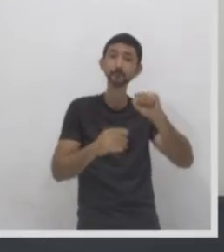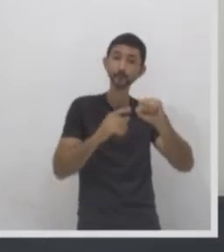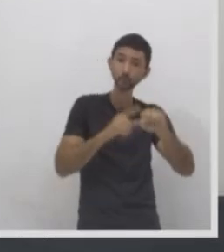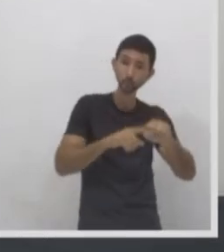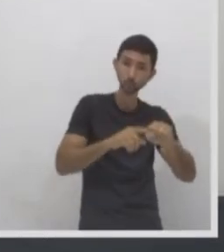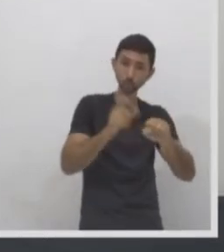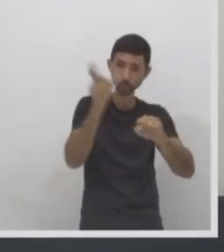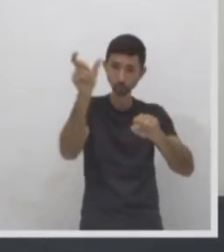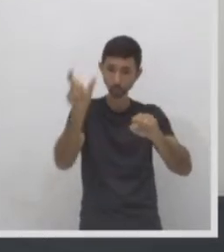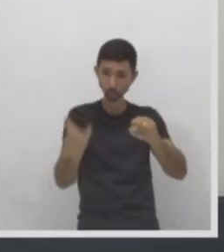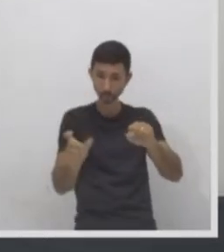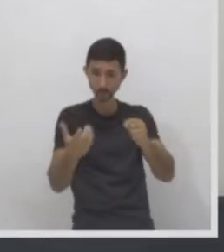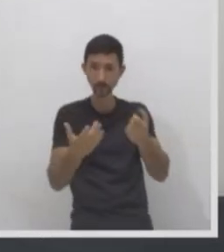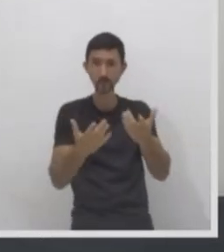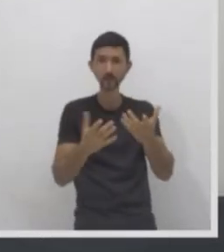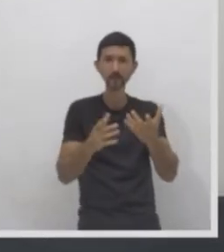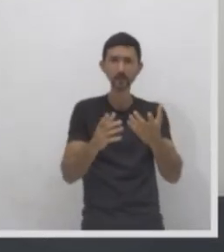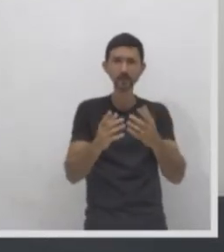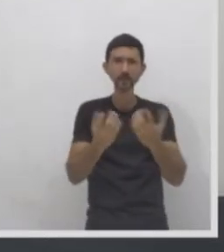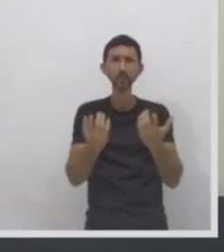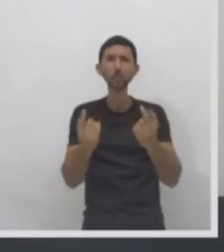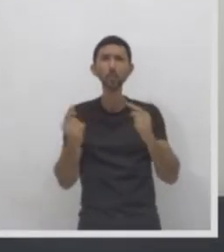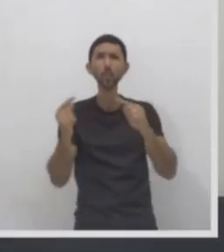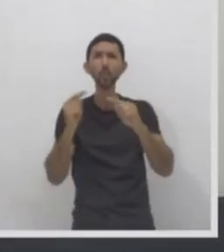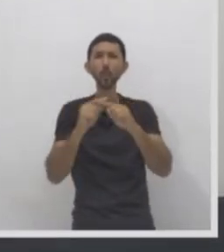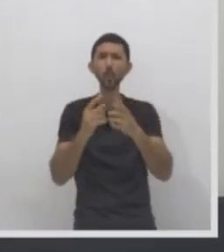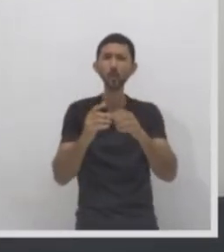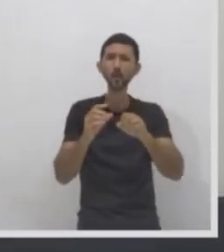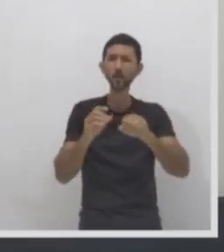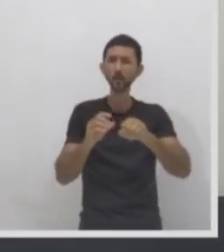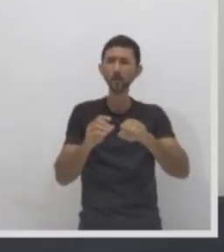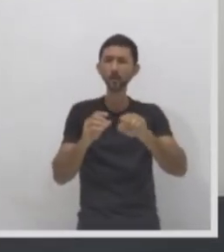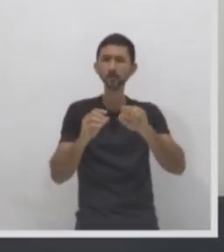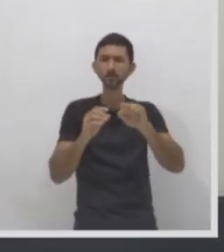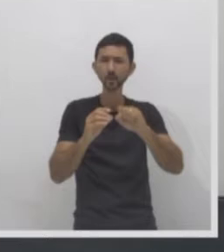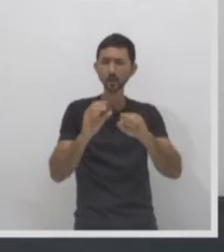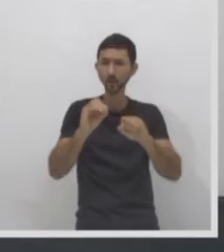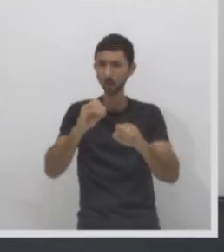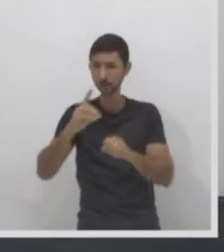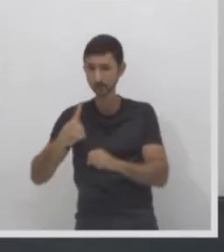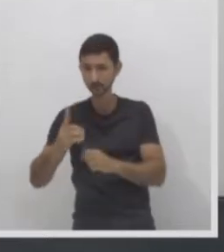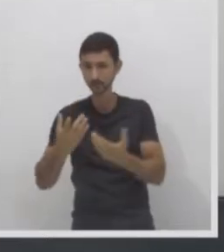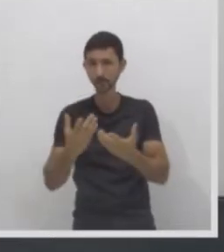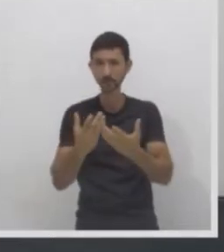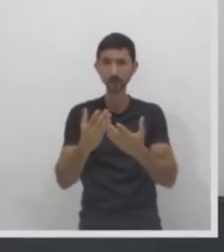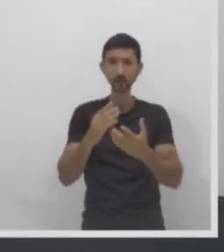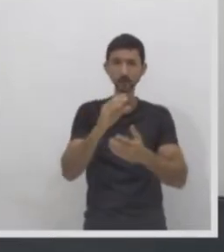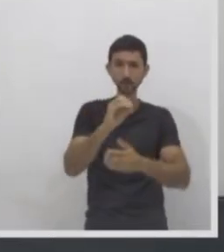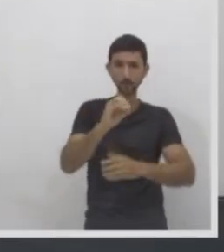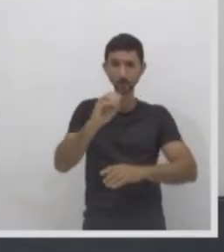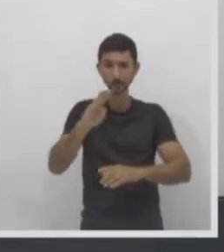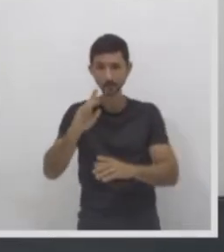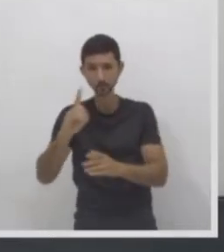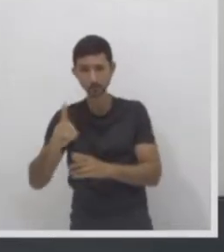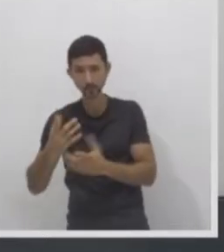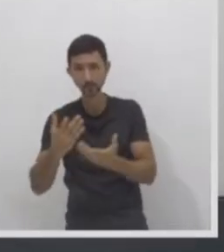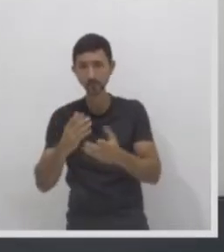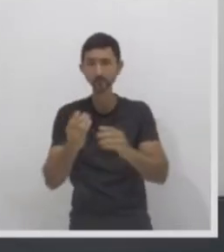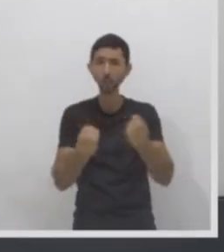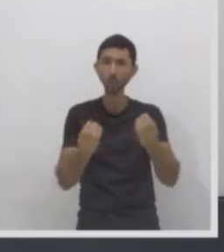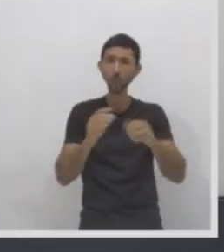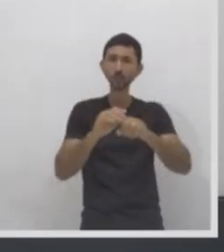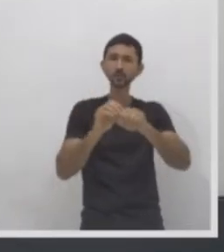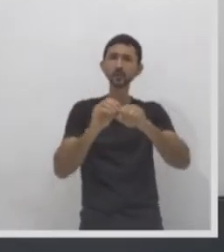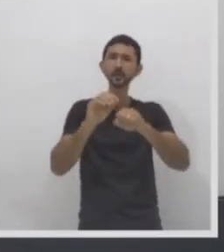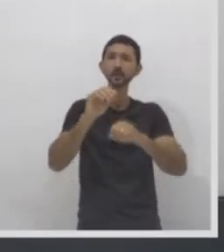já viu o objeto direto e o objeto indireto nas aulas anteriores, e hoje nós vamos falar dos adjuntos